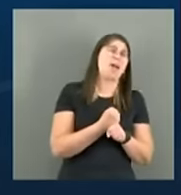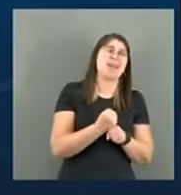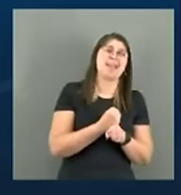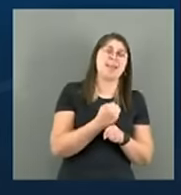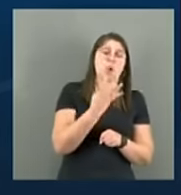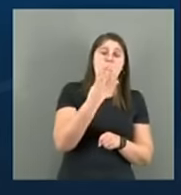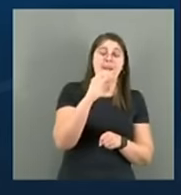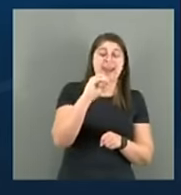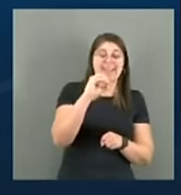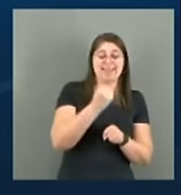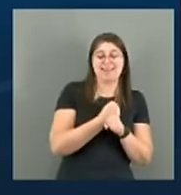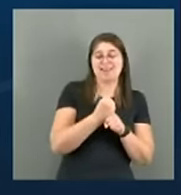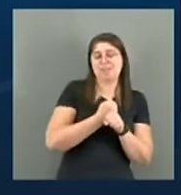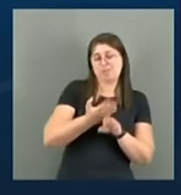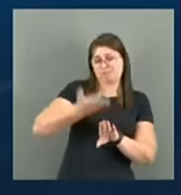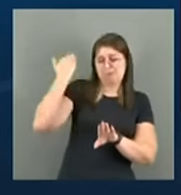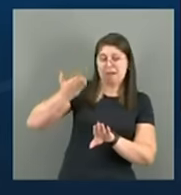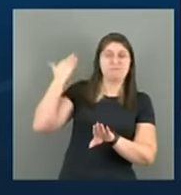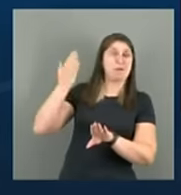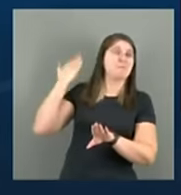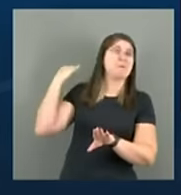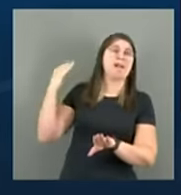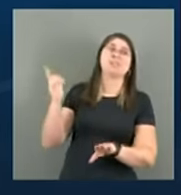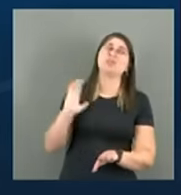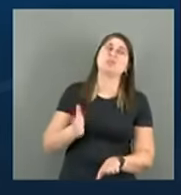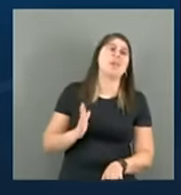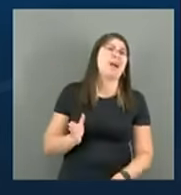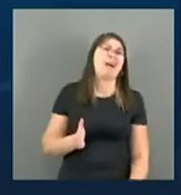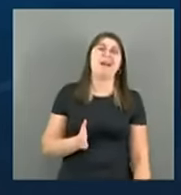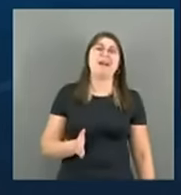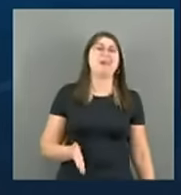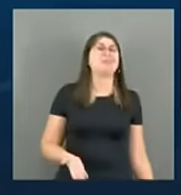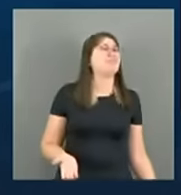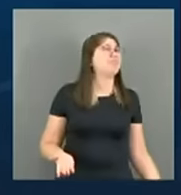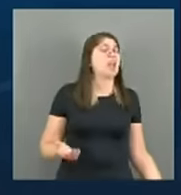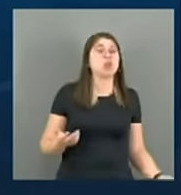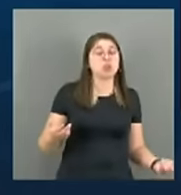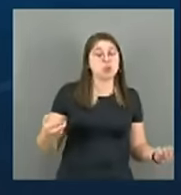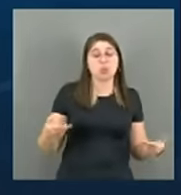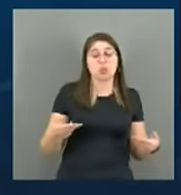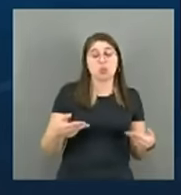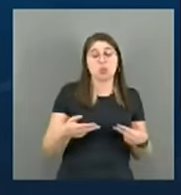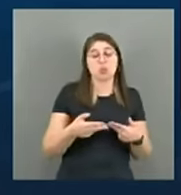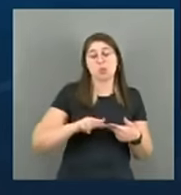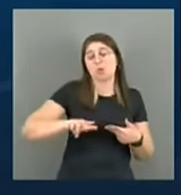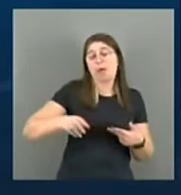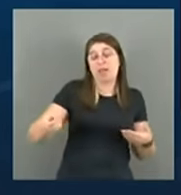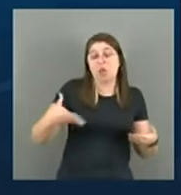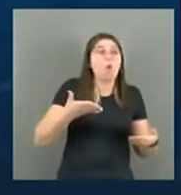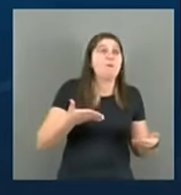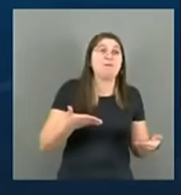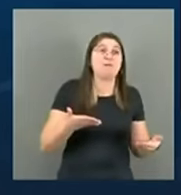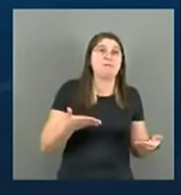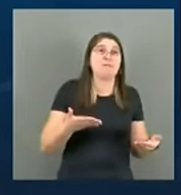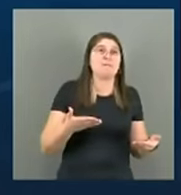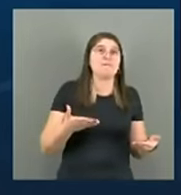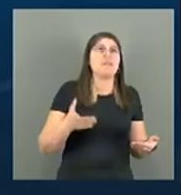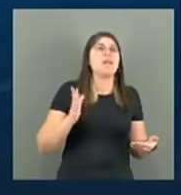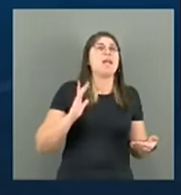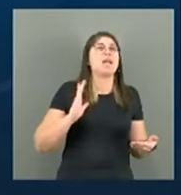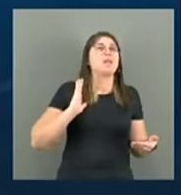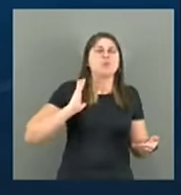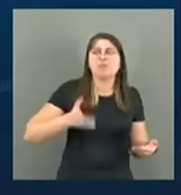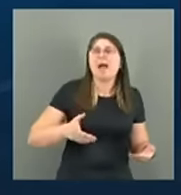Não vamos tentar tampar o sol com a peneira, não. A realidade é essa, isso aí já existe há tempos. Eu fiz parte do sistema, estou aqui confessando para você, está aí, a polícia